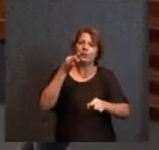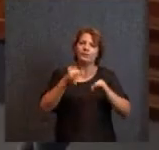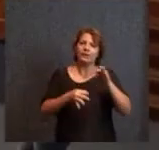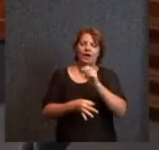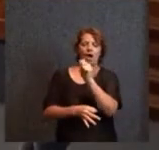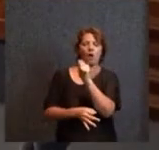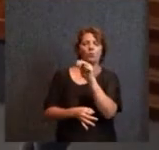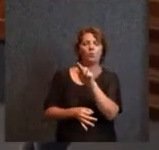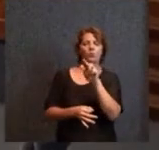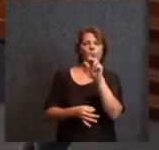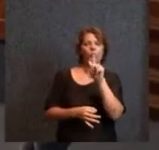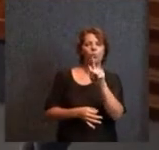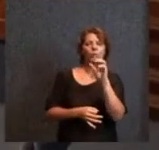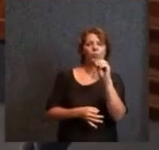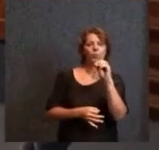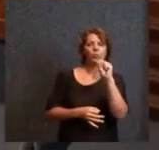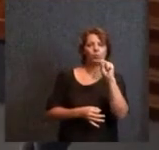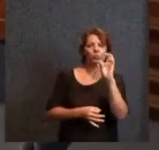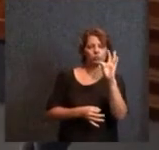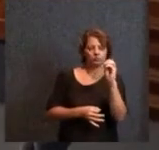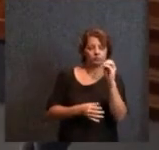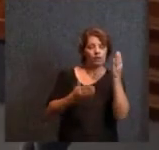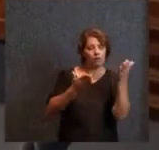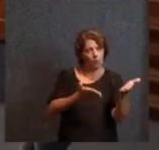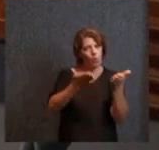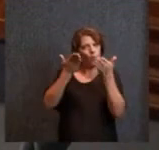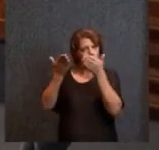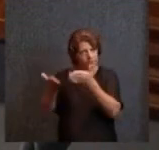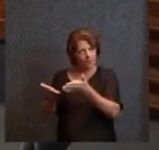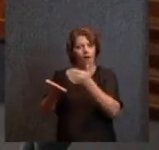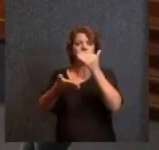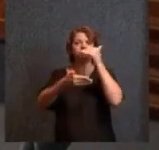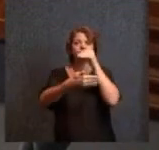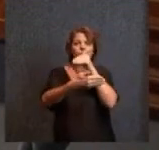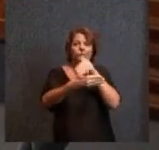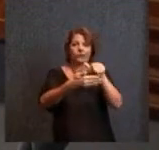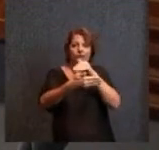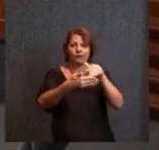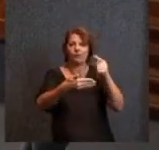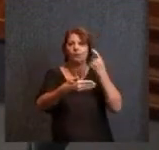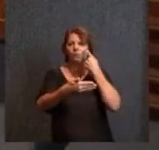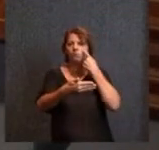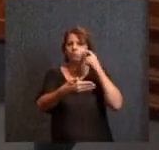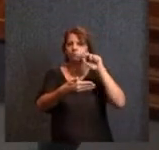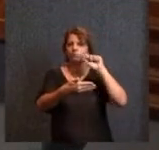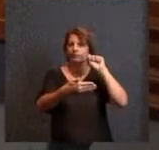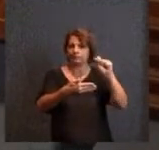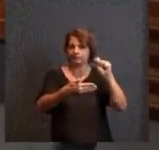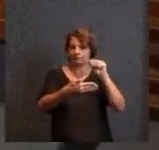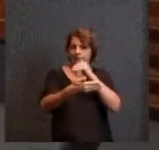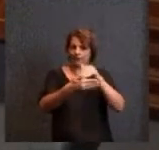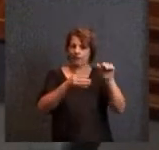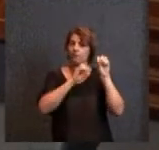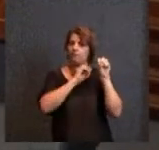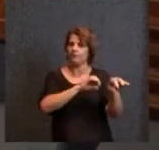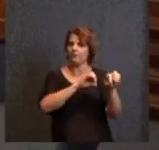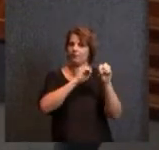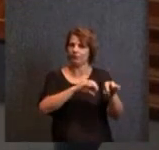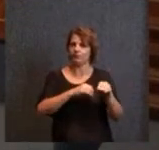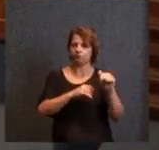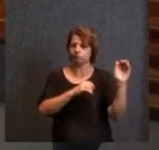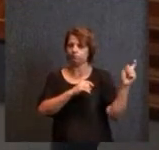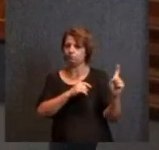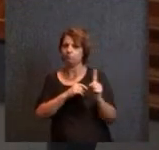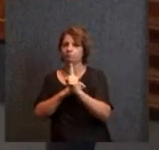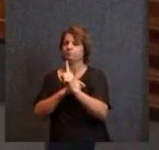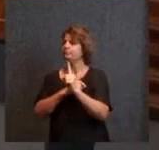Eu convido agora a secretária de Educação, professora Nassim Bispo Paim, para fazer a apresentação da programação.